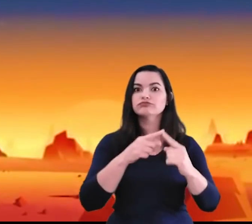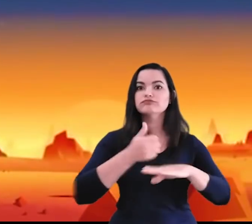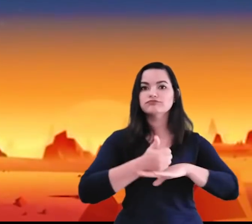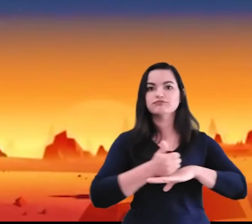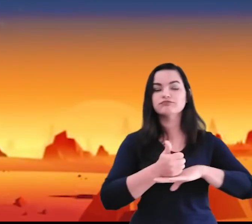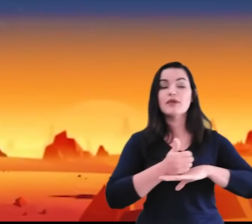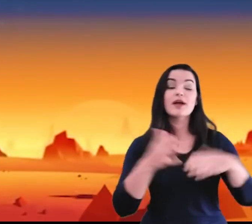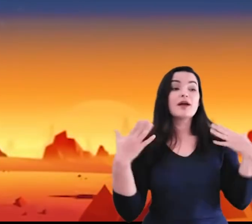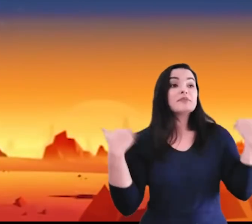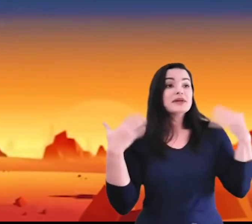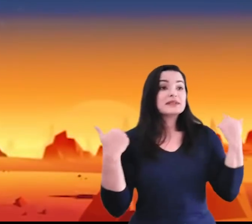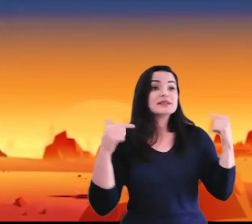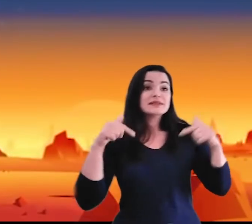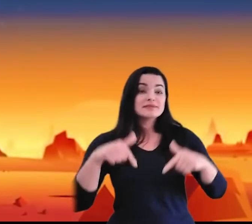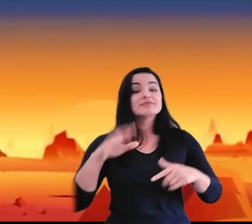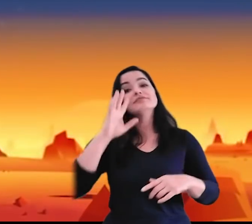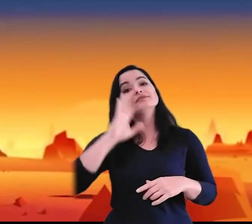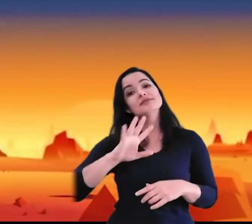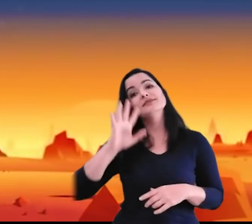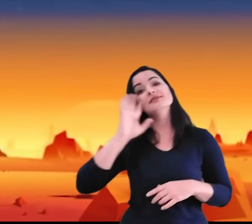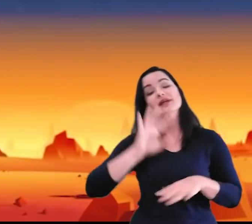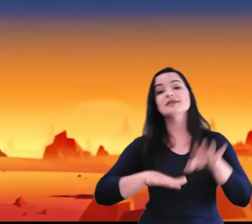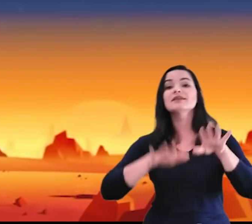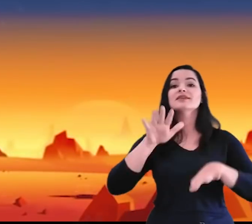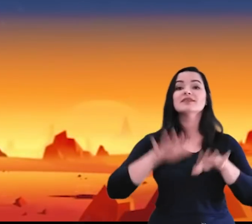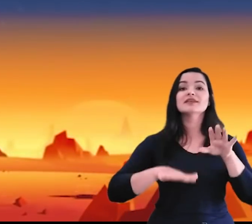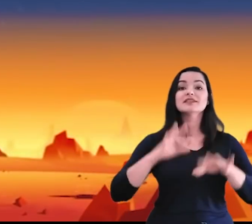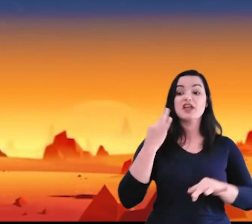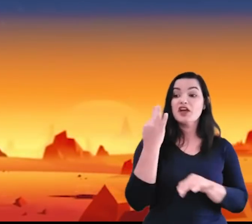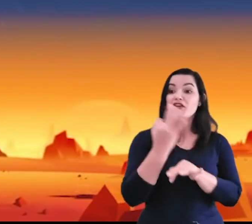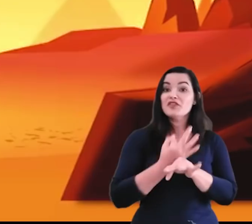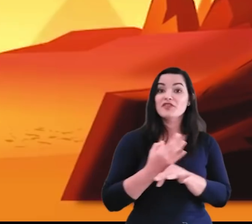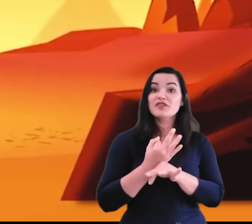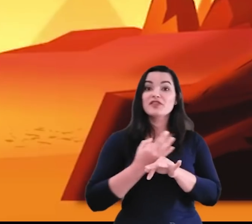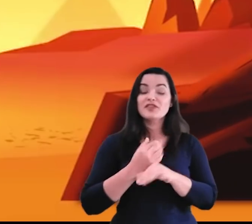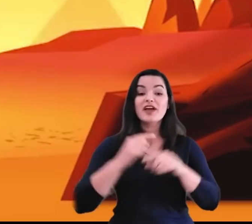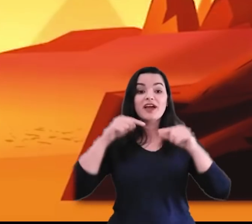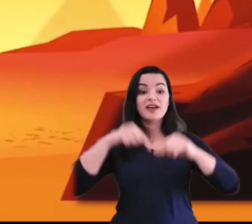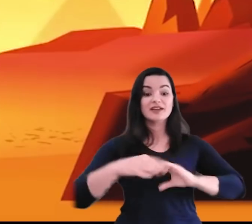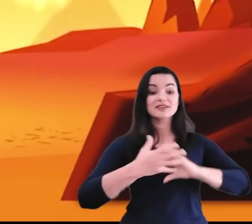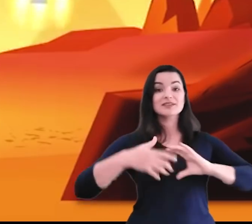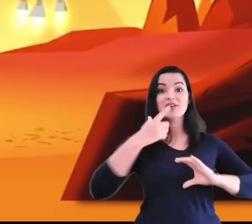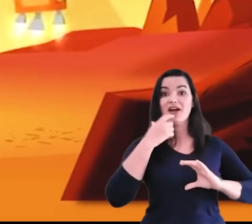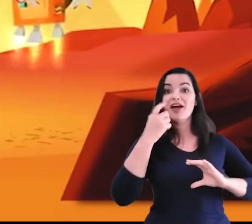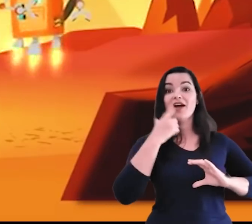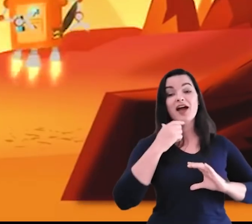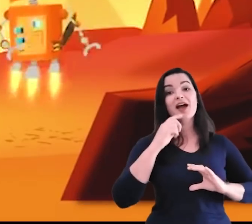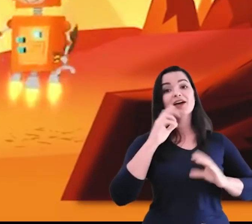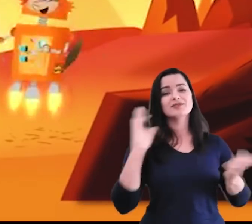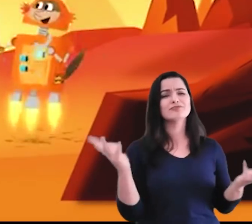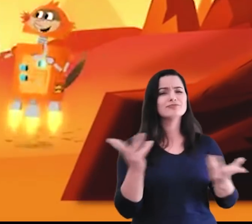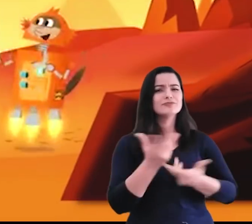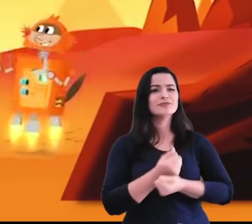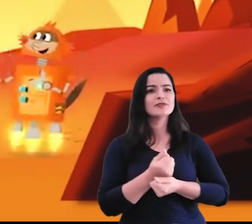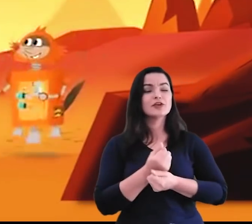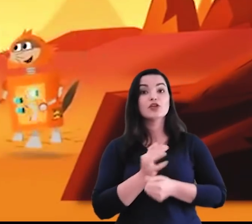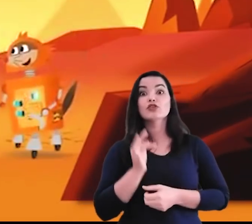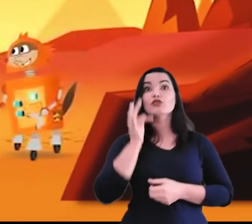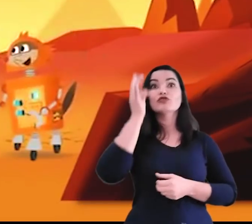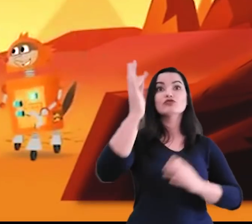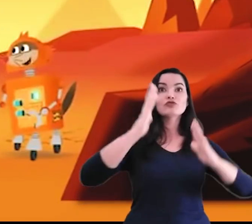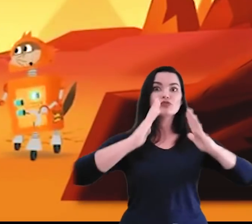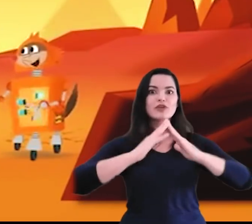pode ser muito legal. Férias em Marte, super genial. Viver um dia em Marte vai